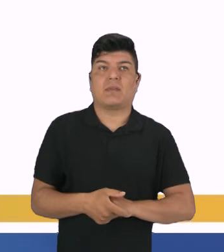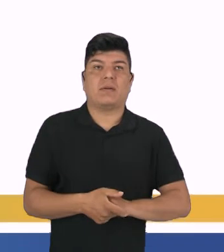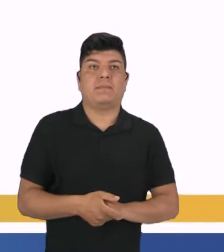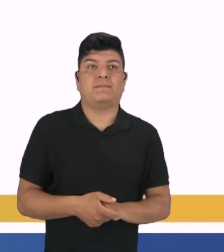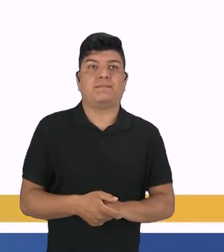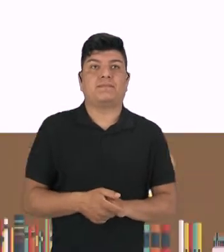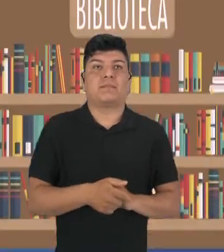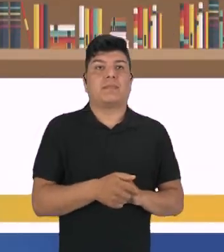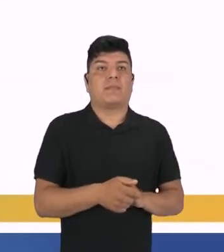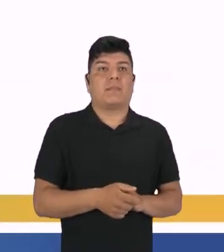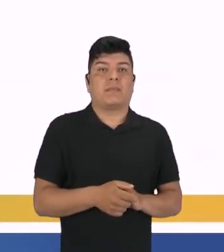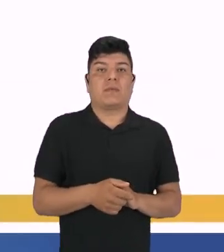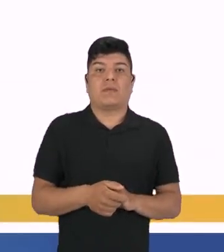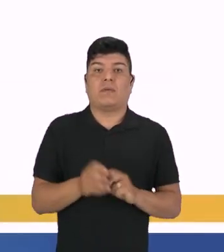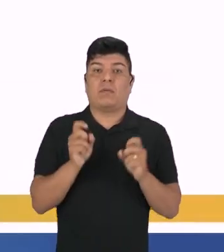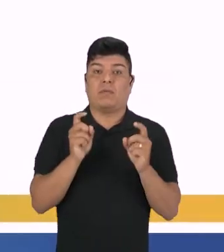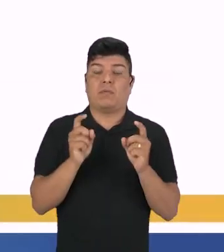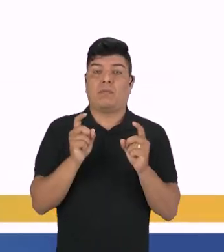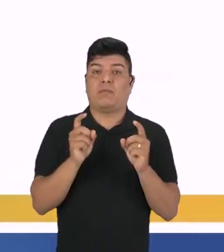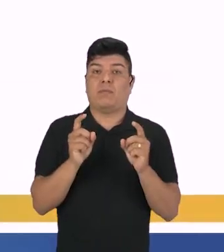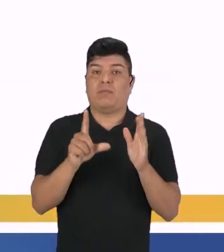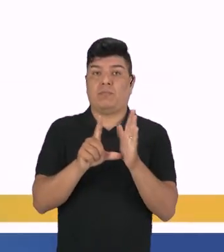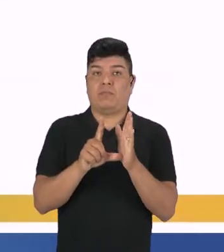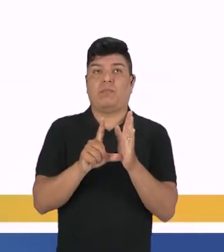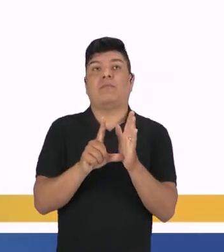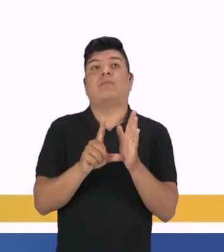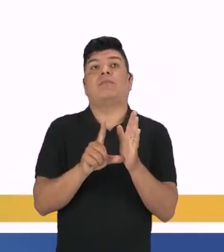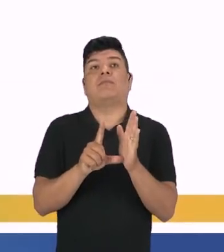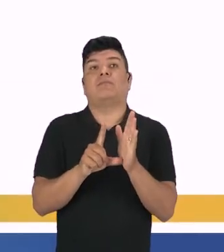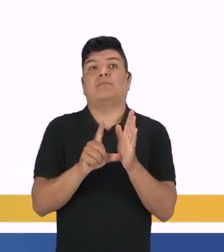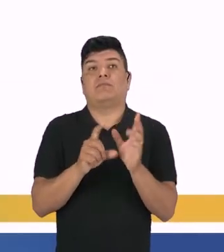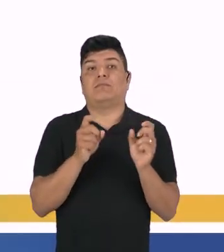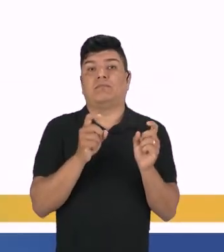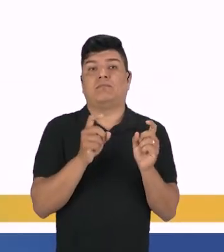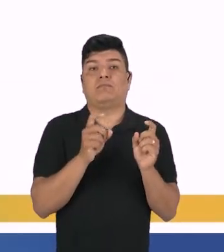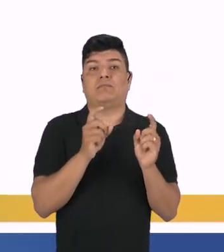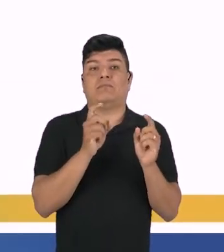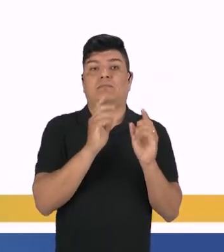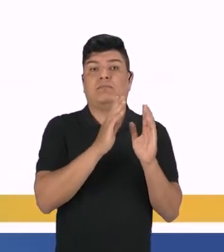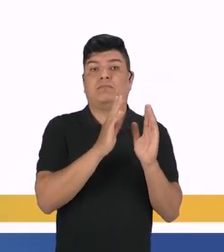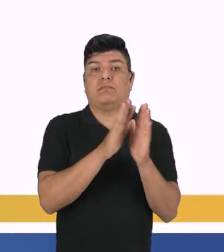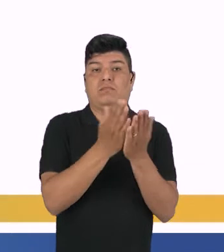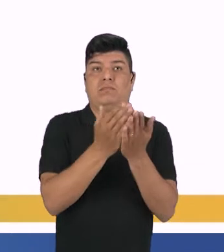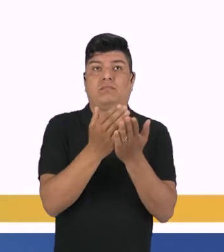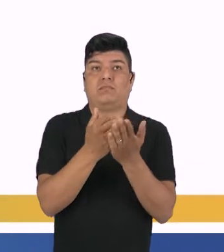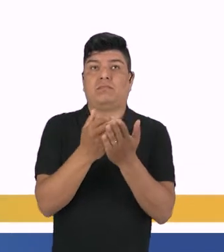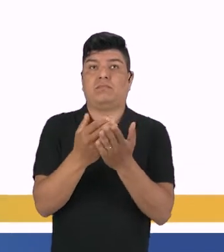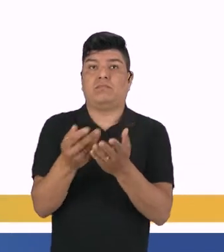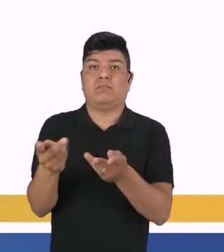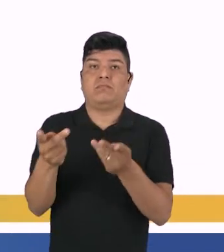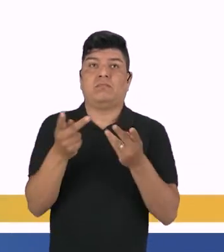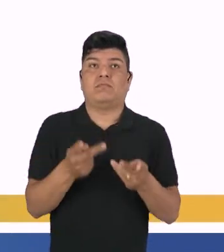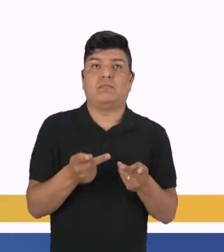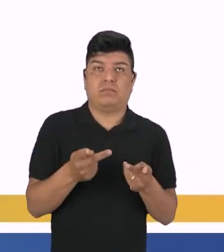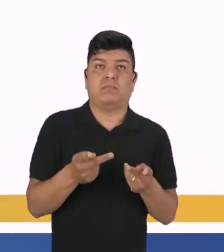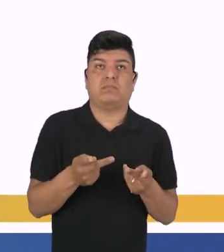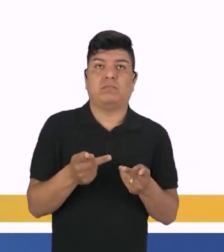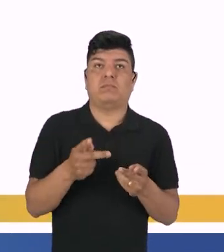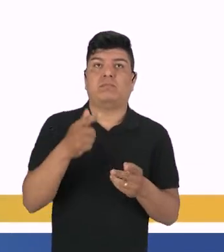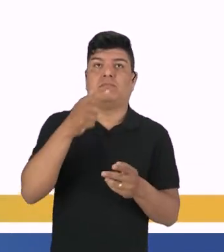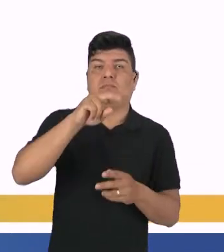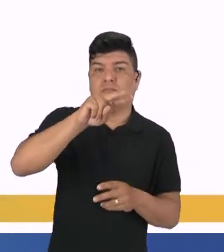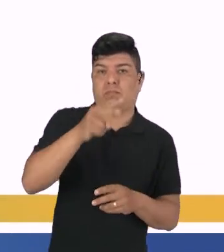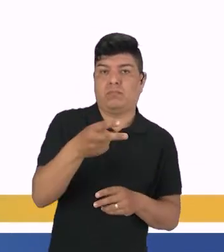problema 2. Vamos ao enunciado dela. Uma livraria recebeu uma encomenda de